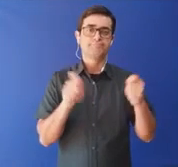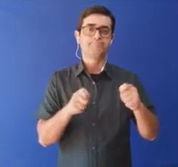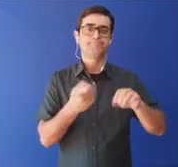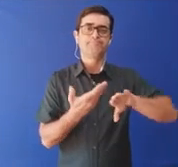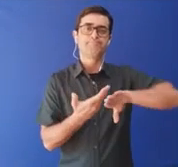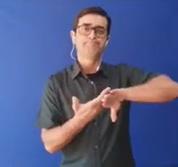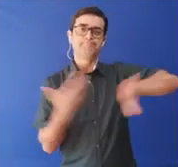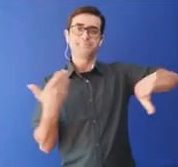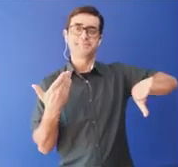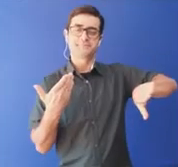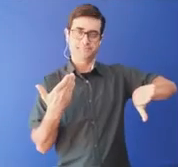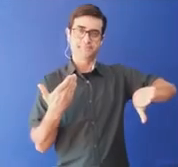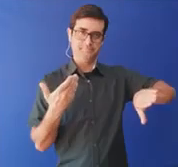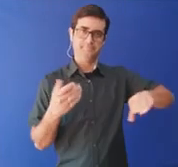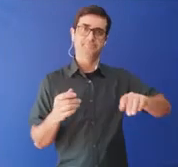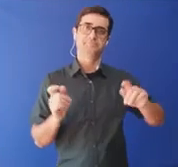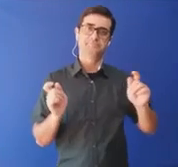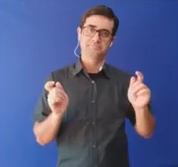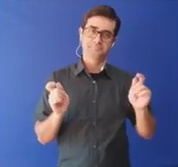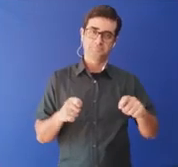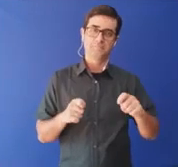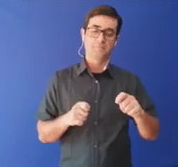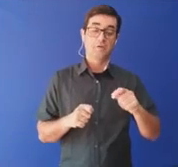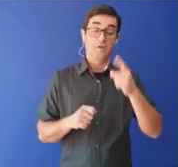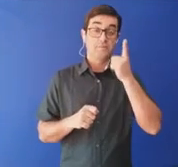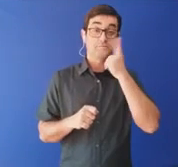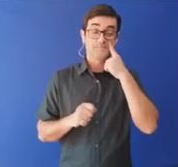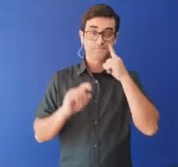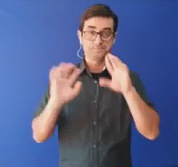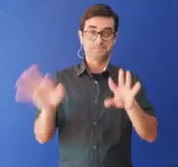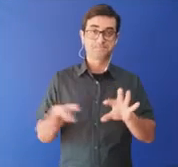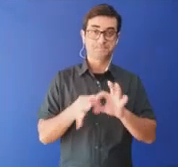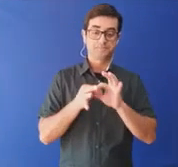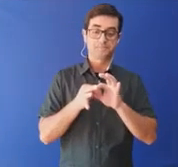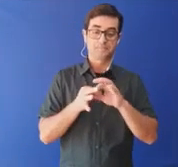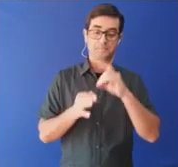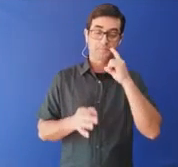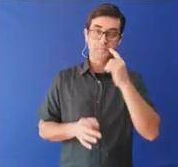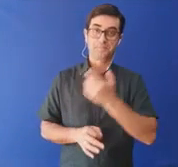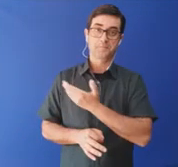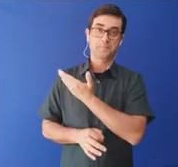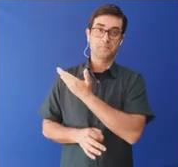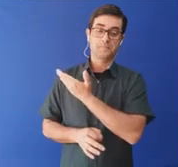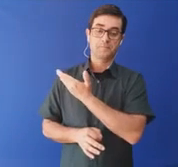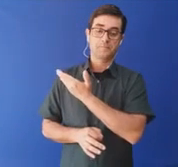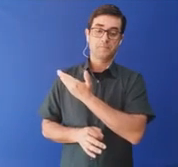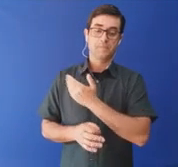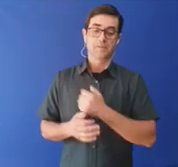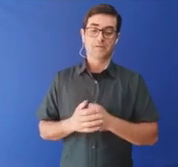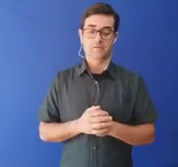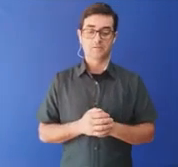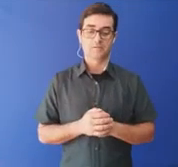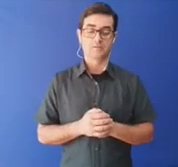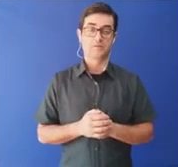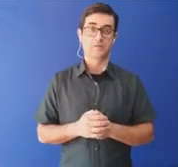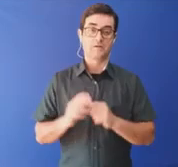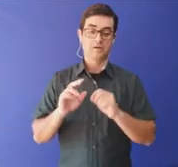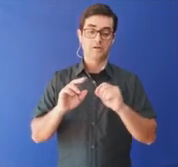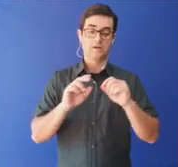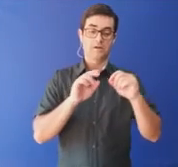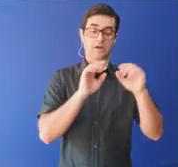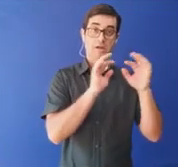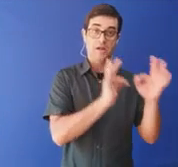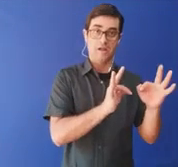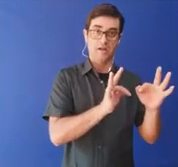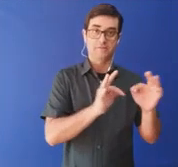uma repulsão entre essas espécies. Então, o que a gente pode observar é que a ligação entre dois átomos de flúor